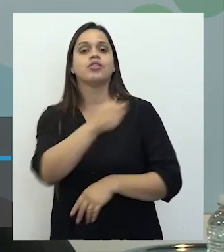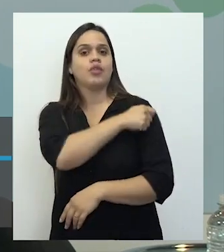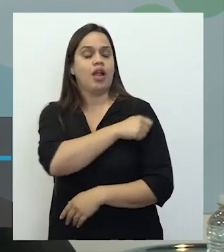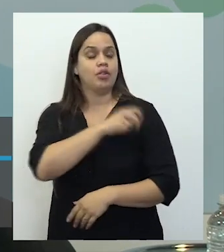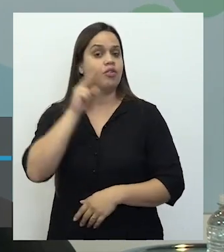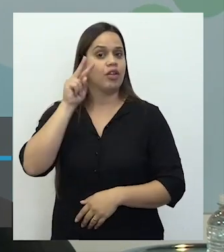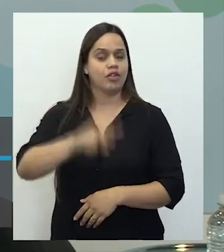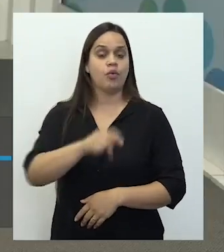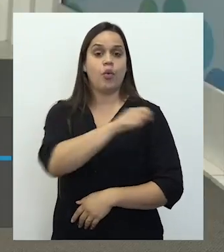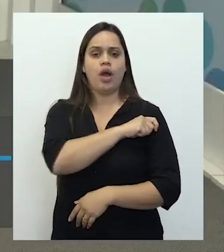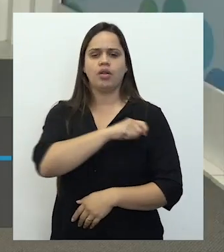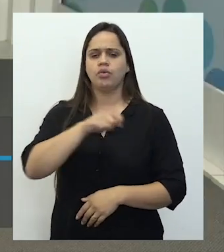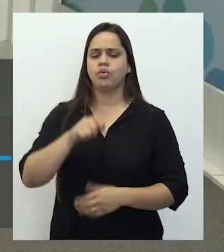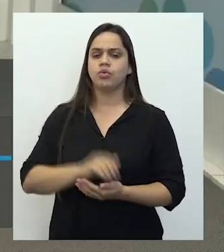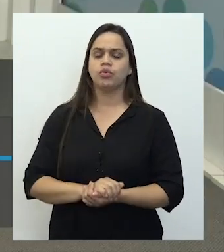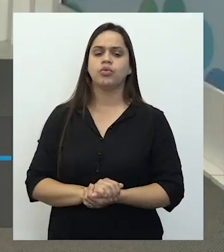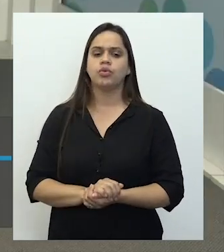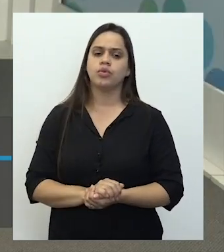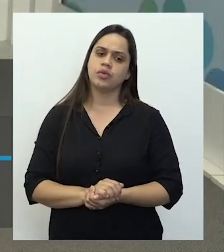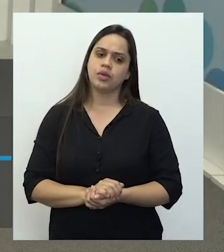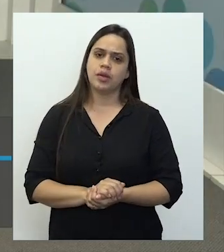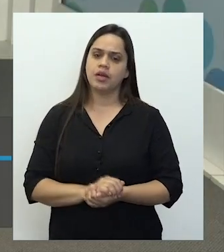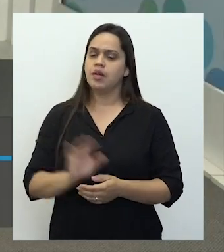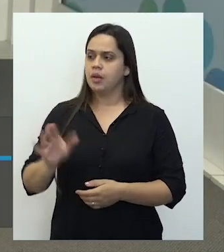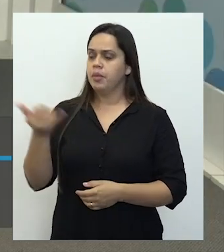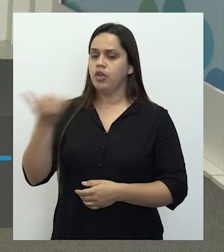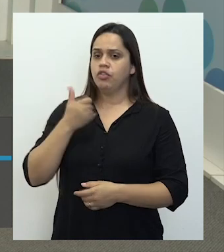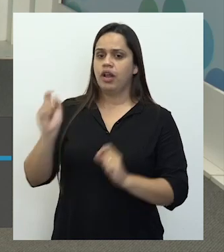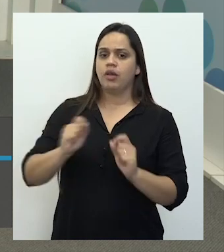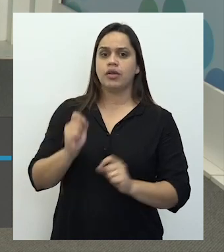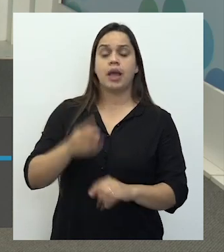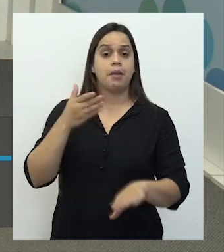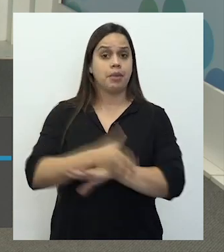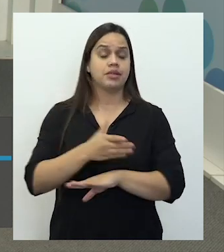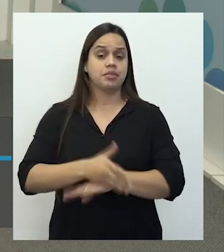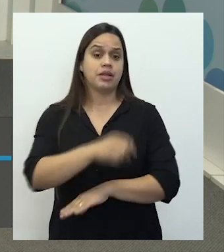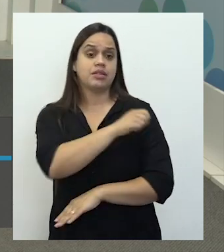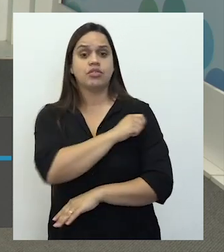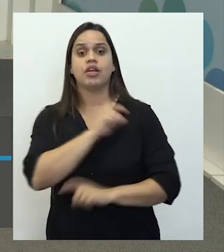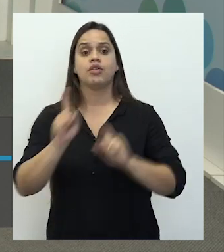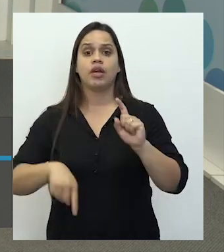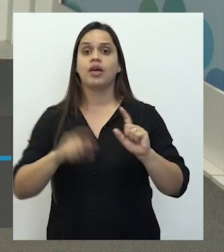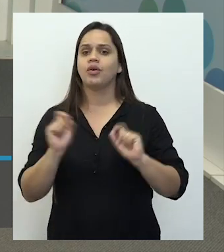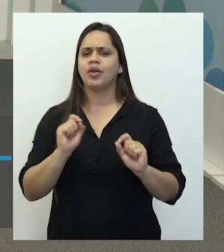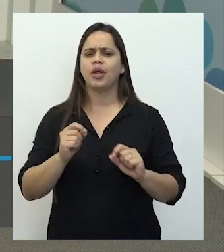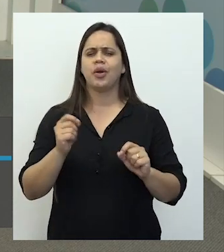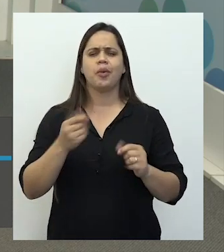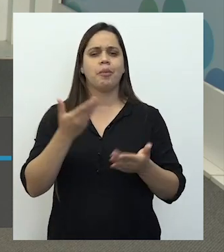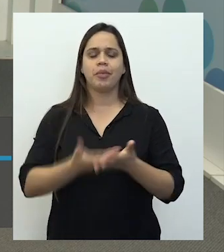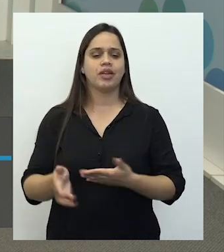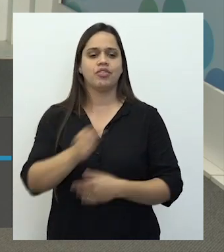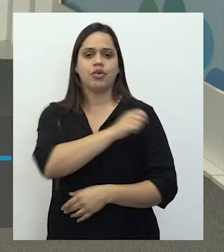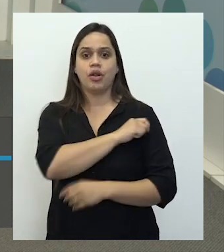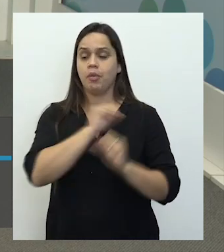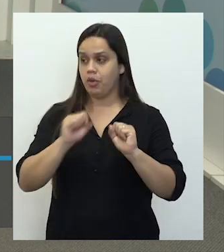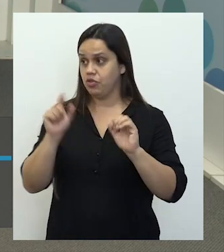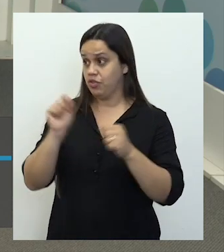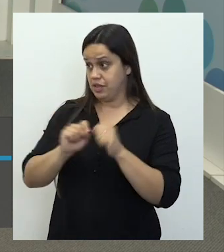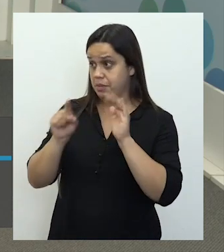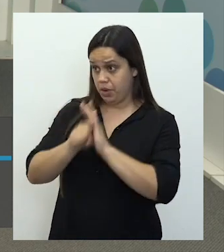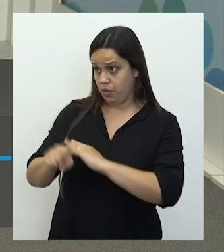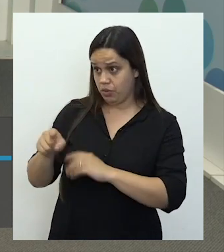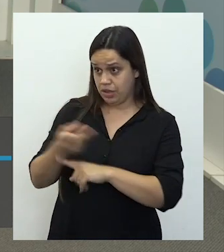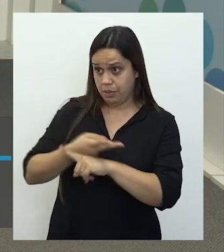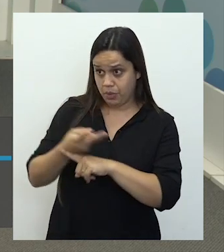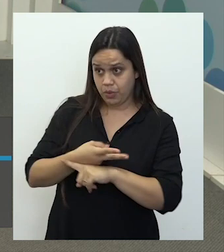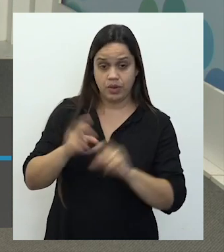aqui, bom? O aluno. Eu fiz uma pergunta, pode falar essa, é já fala outra. É participação de aluno. Perdi o aluno. Entendeu, aluno? Posso fazer a pergunta enquanto você vai